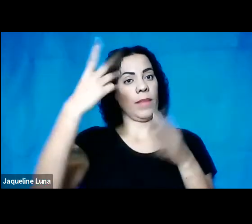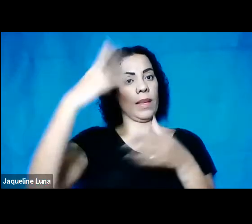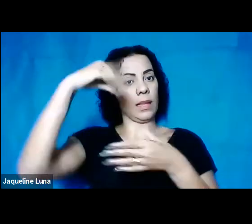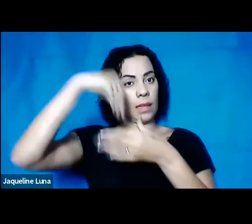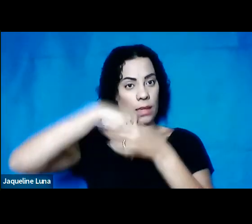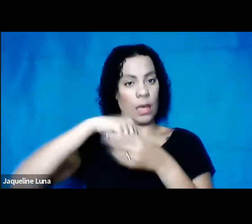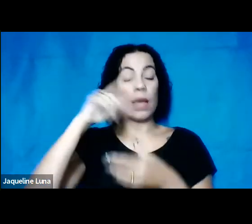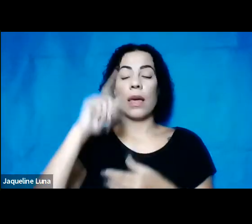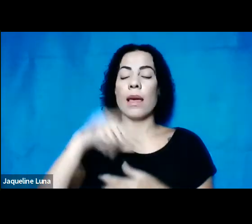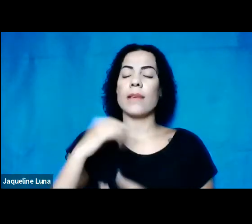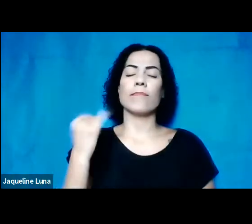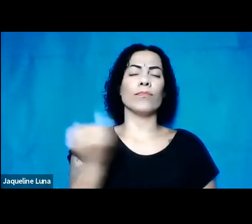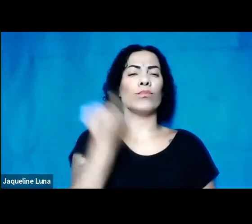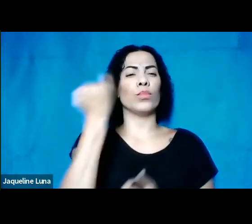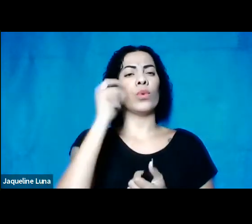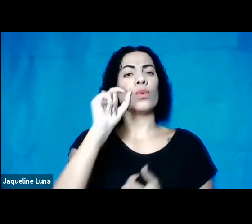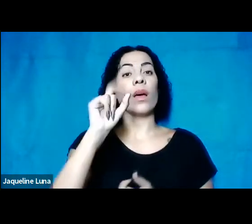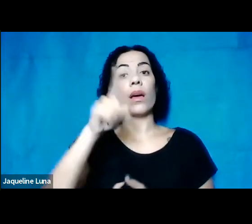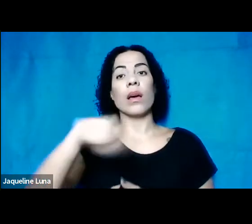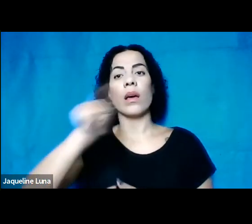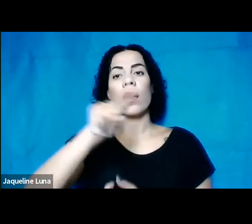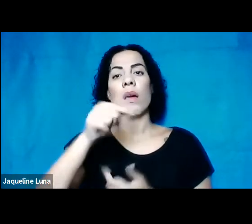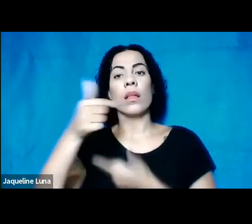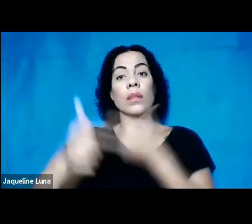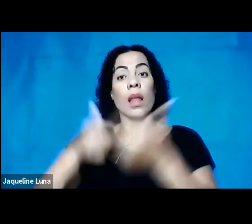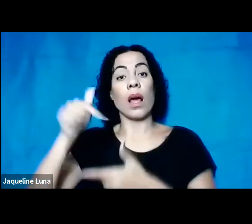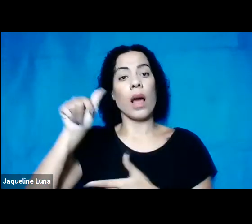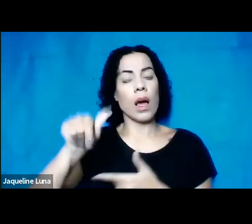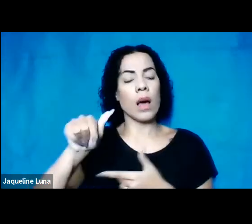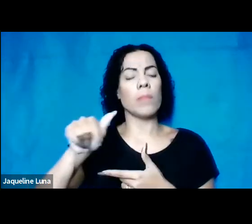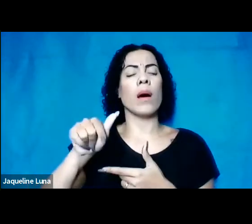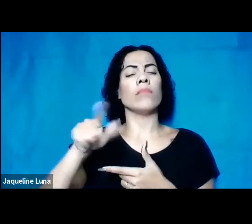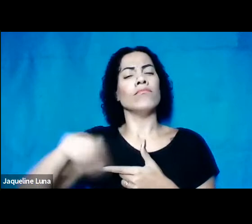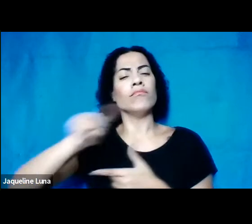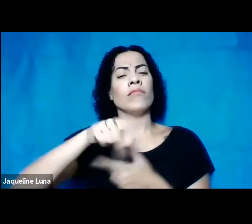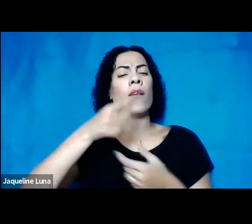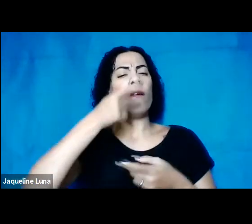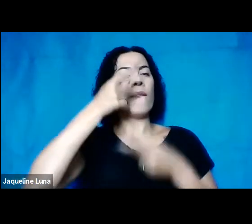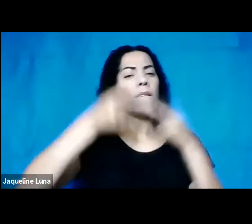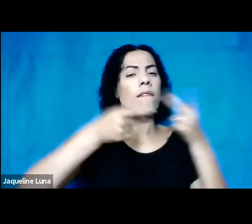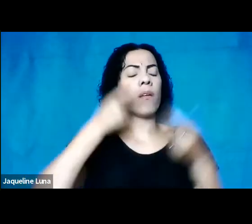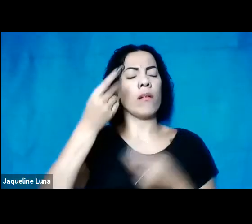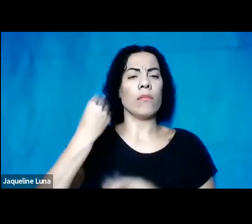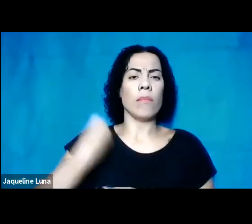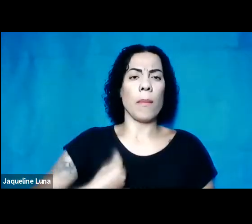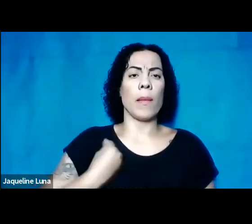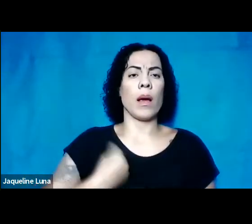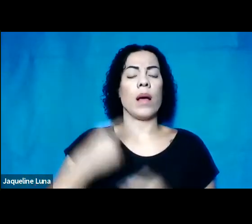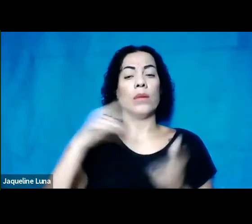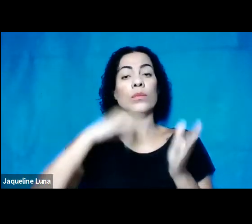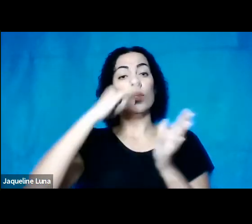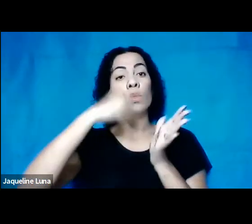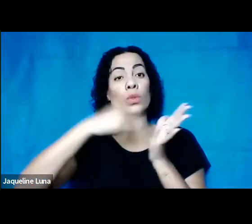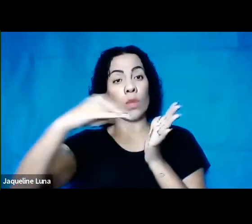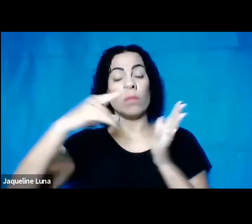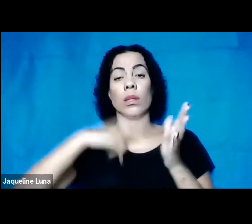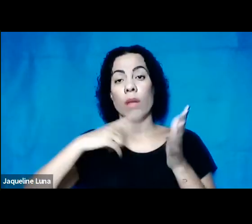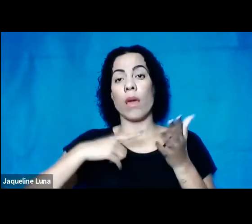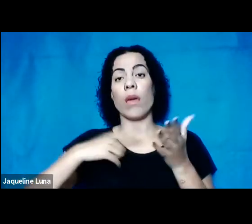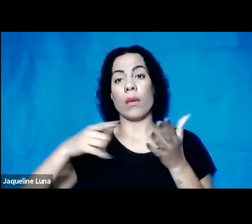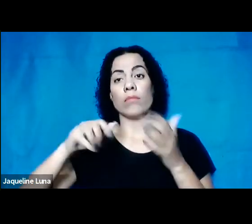É muito importante que quem está nesse campo se coloque, se manifeste. O documento está em circulação, o